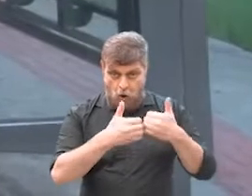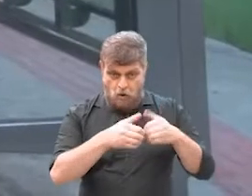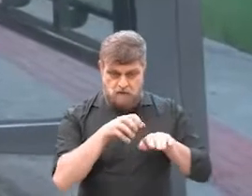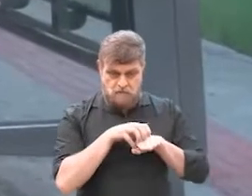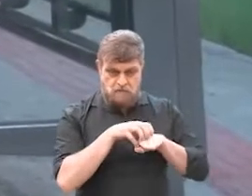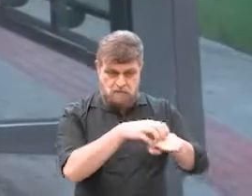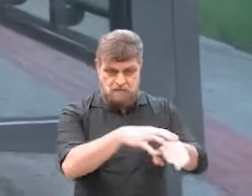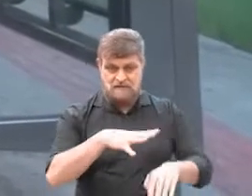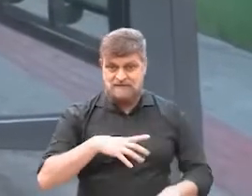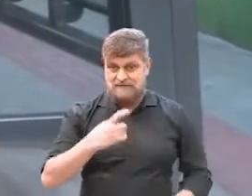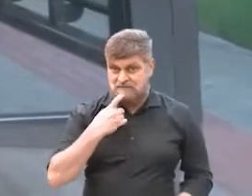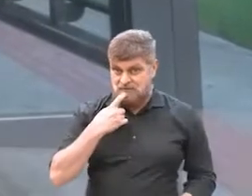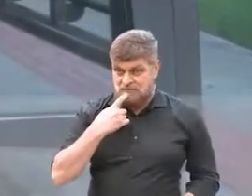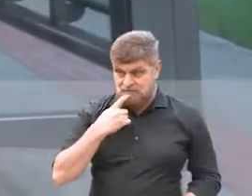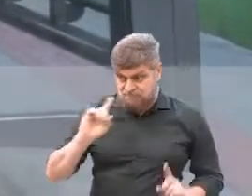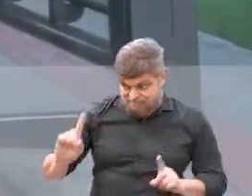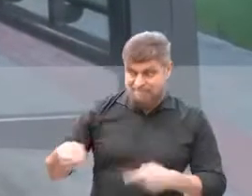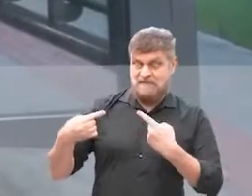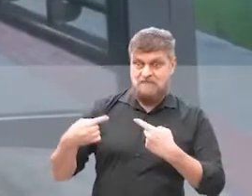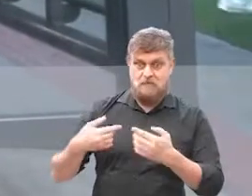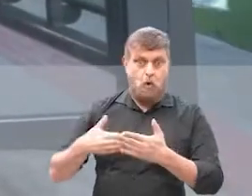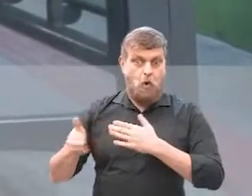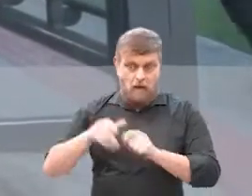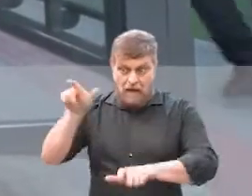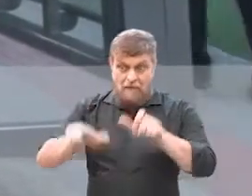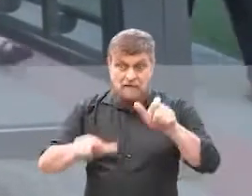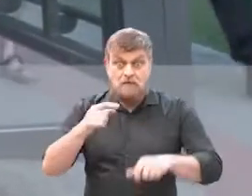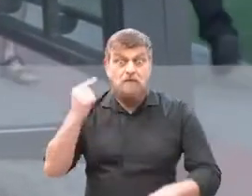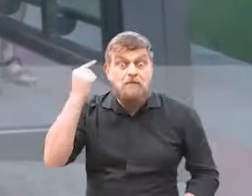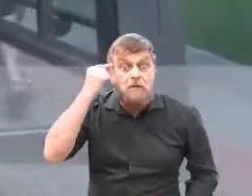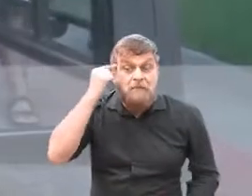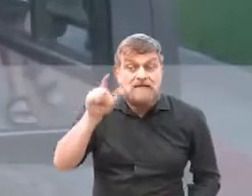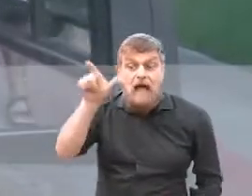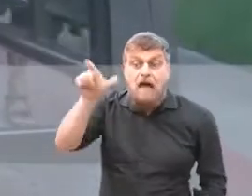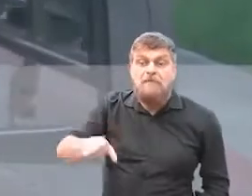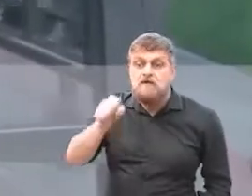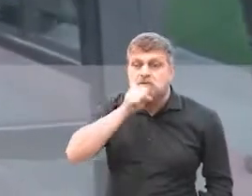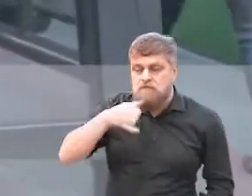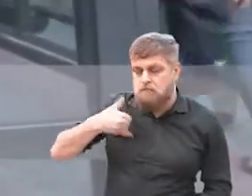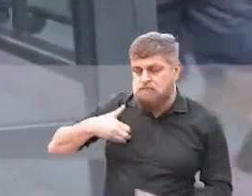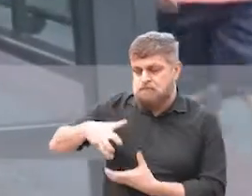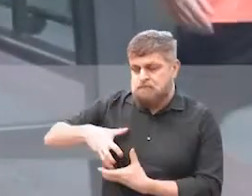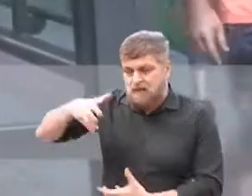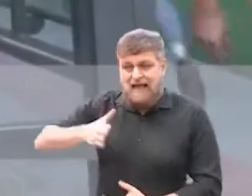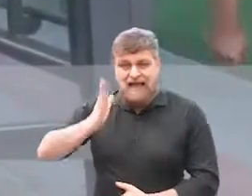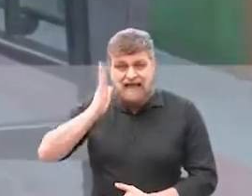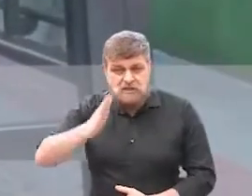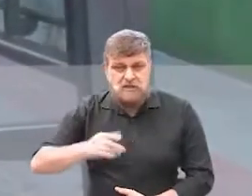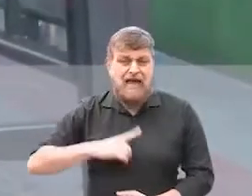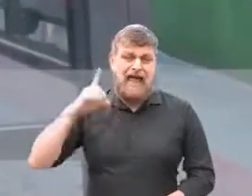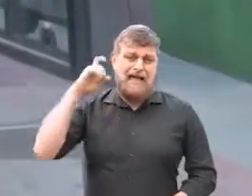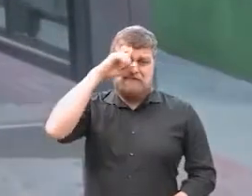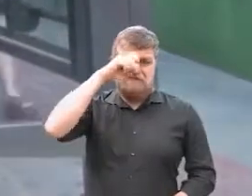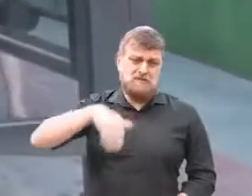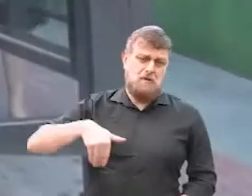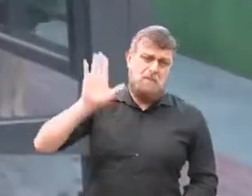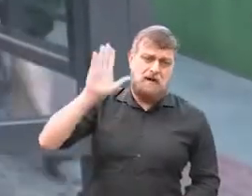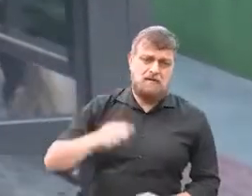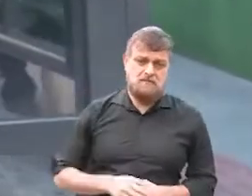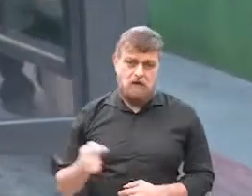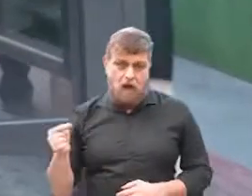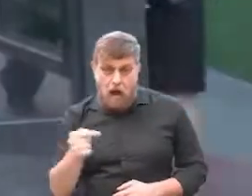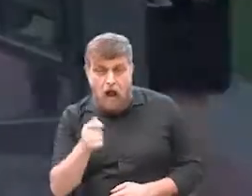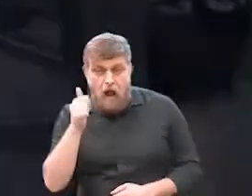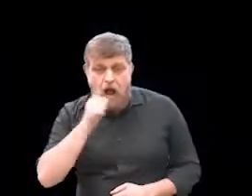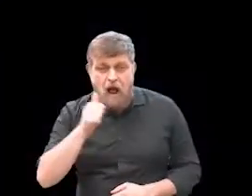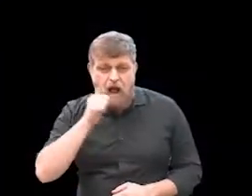Pegar algumas linhas de ônibus aqui em Campinas já é um desafio para qualquer pessoa. Mas imagina então para os idosos, que naturalmente já sentem mais